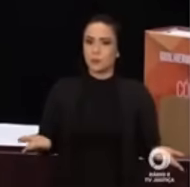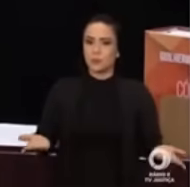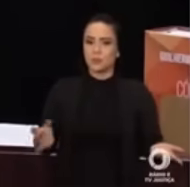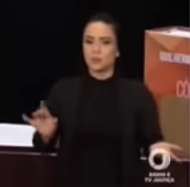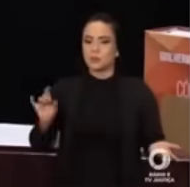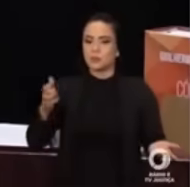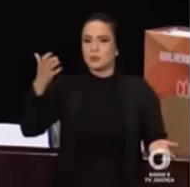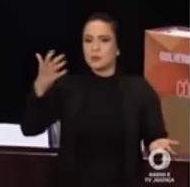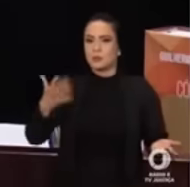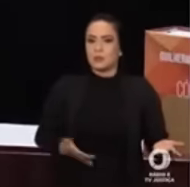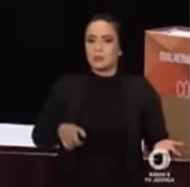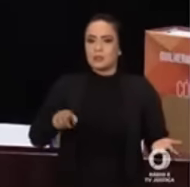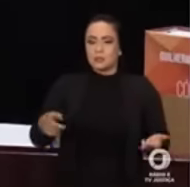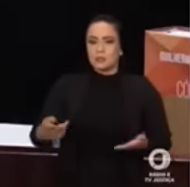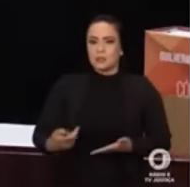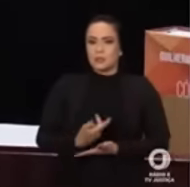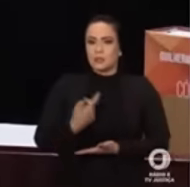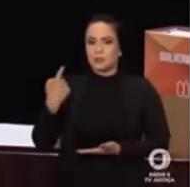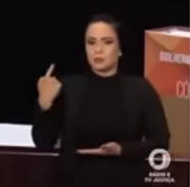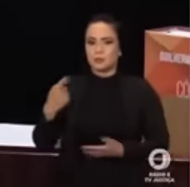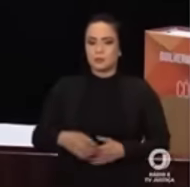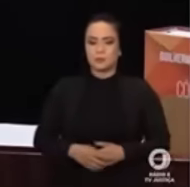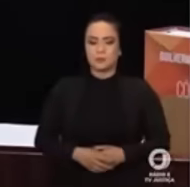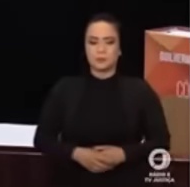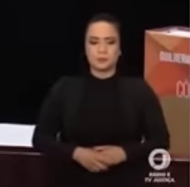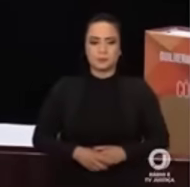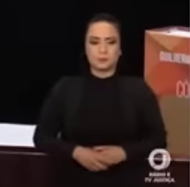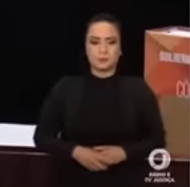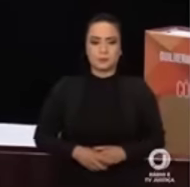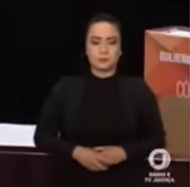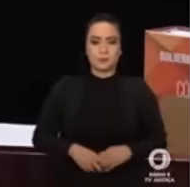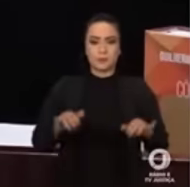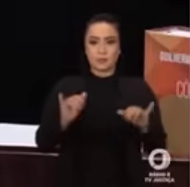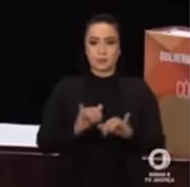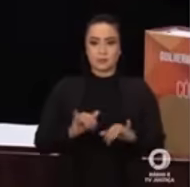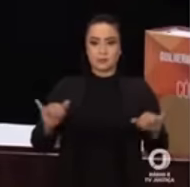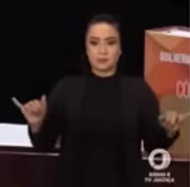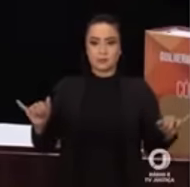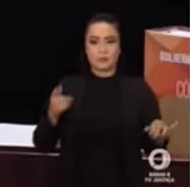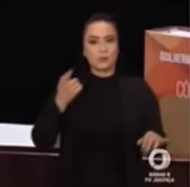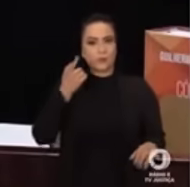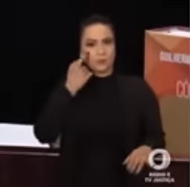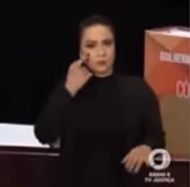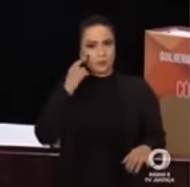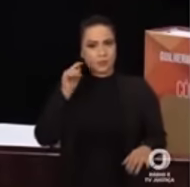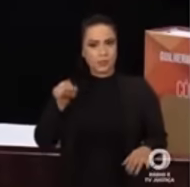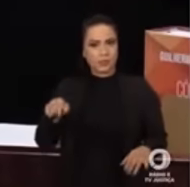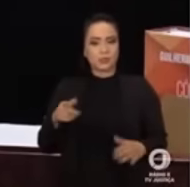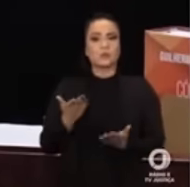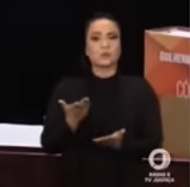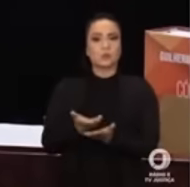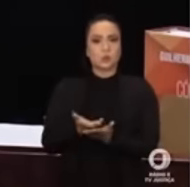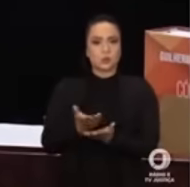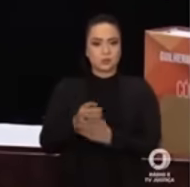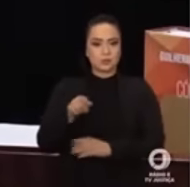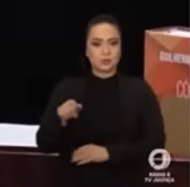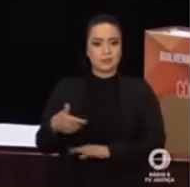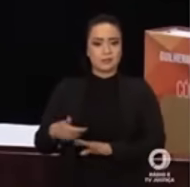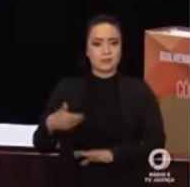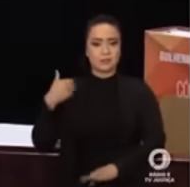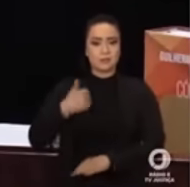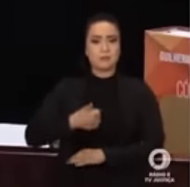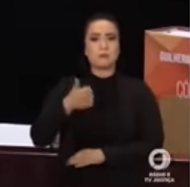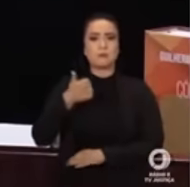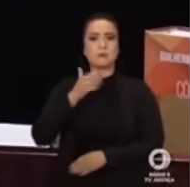para dizer que, neste caso, essa alegação foi verificada, foi estudada, desde o primeiro voto